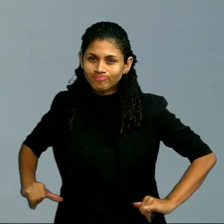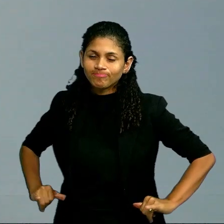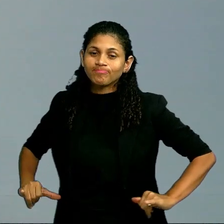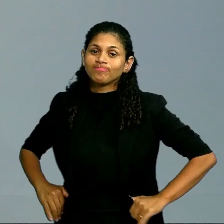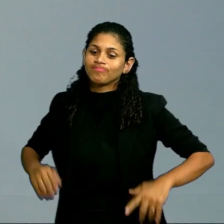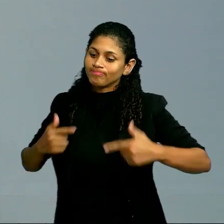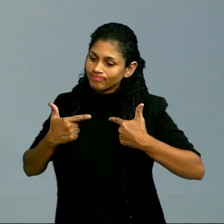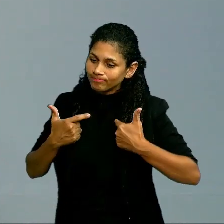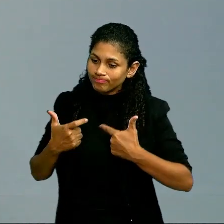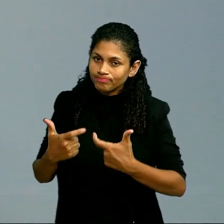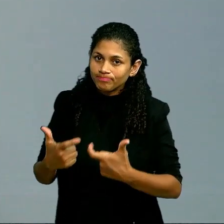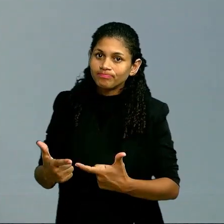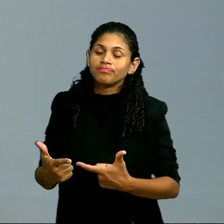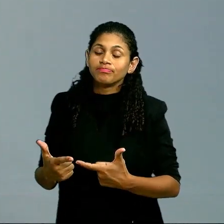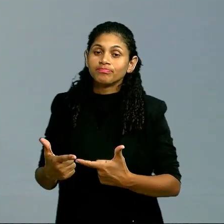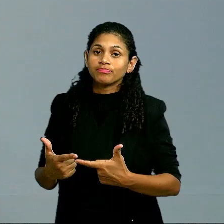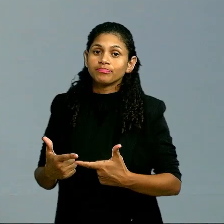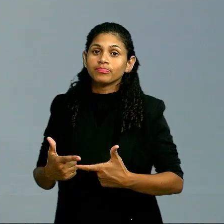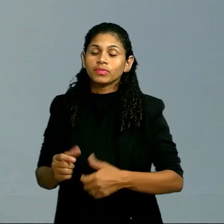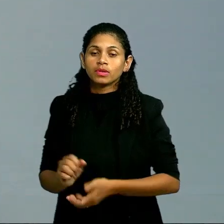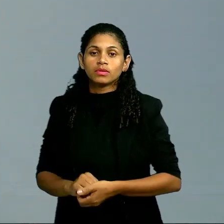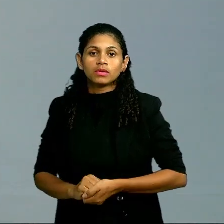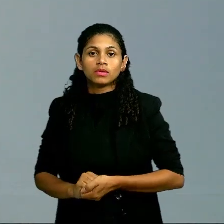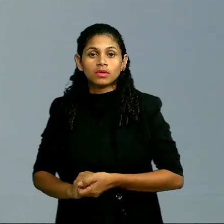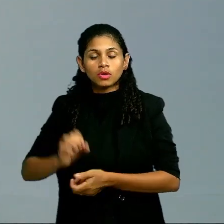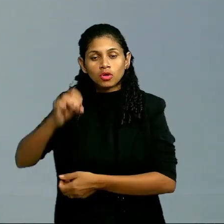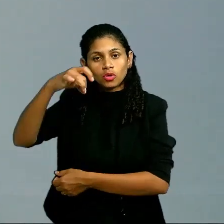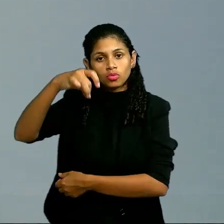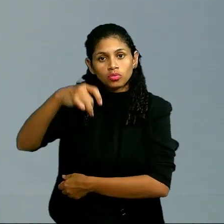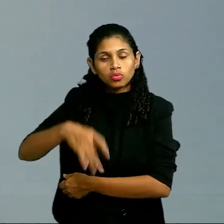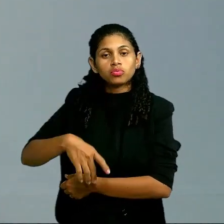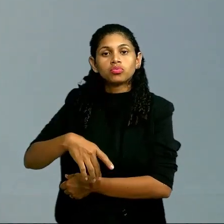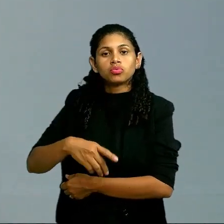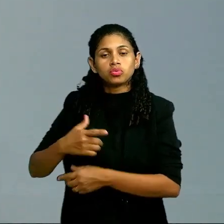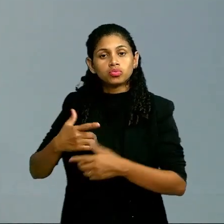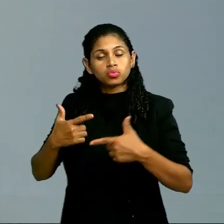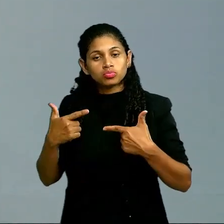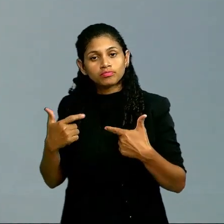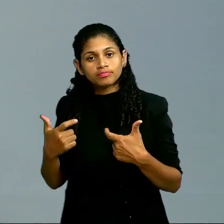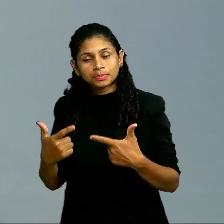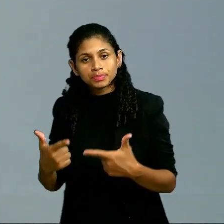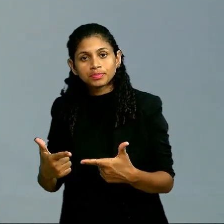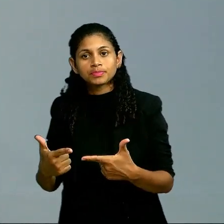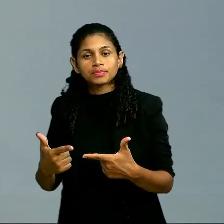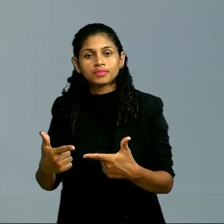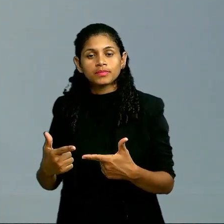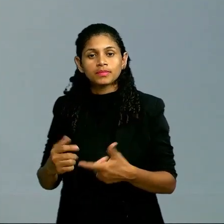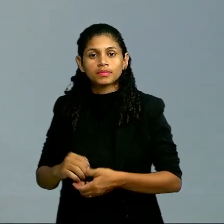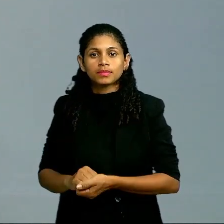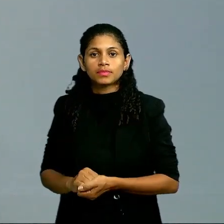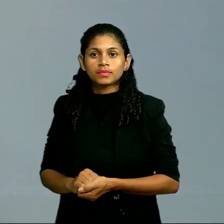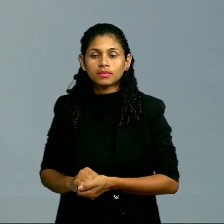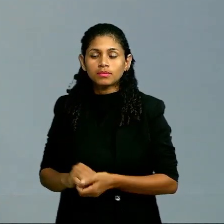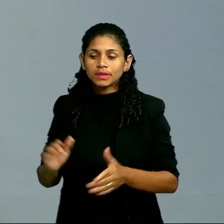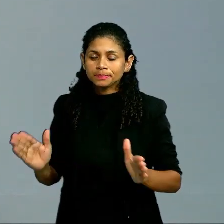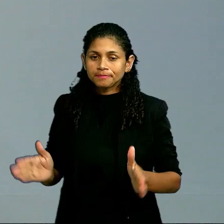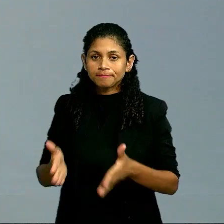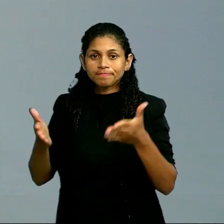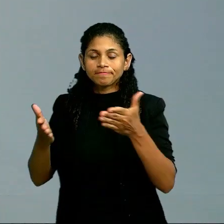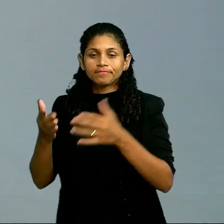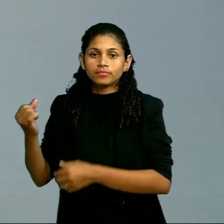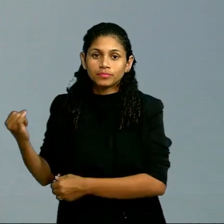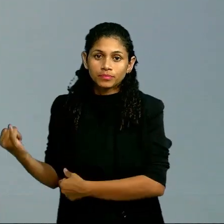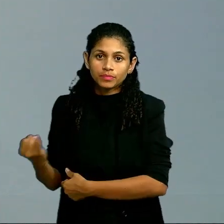Um outro, e por último, né, o último conflito da aula de hoje, é um conflito muito famoso, muito